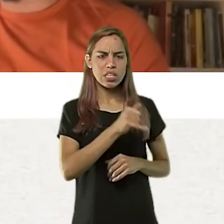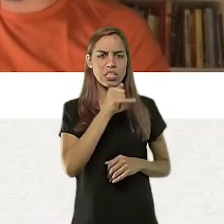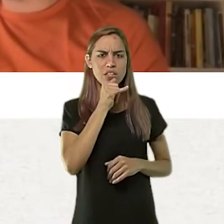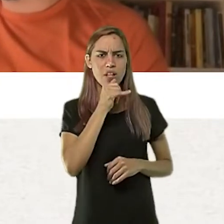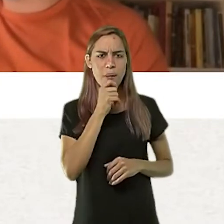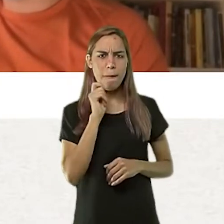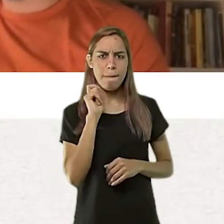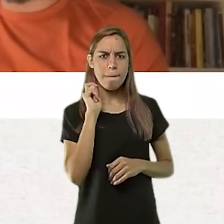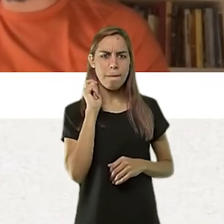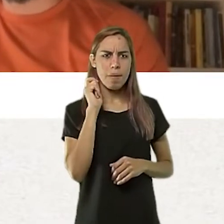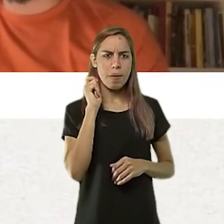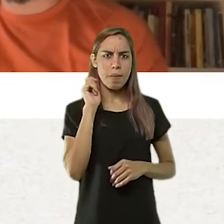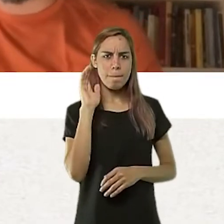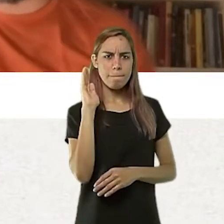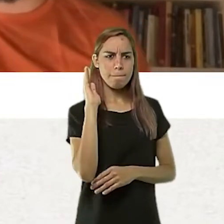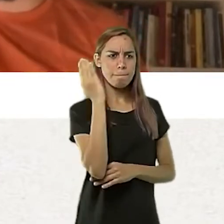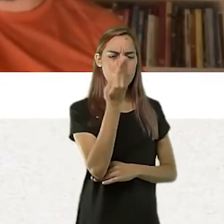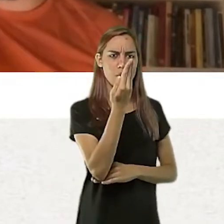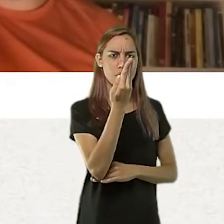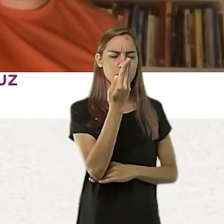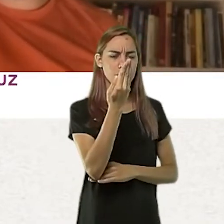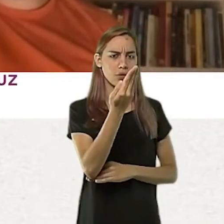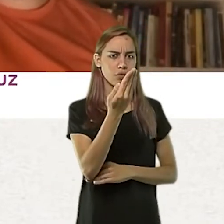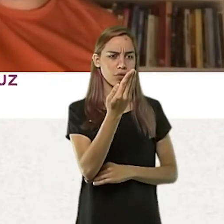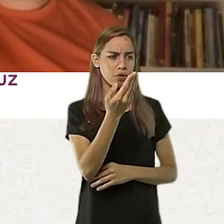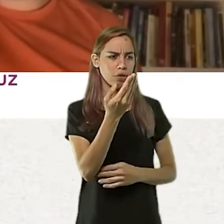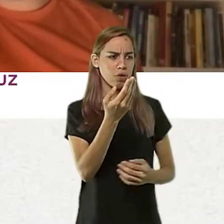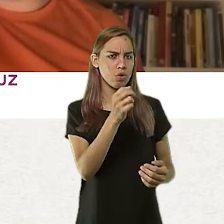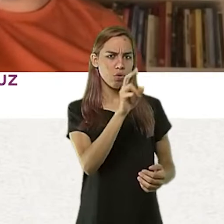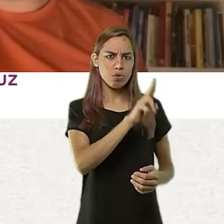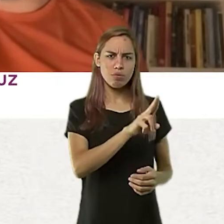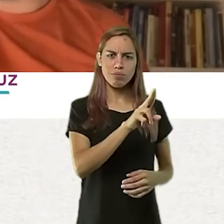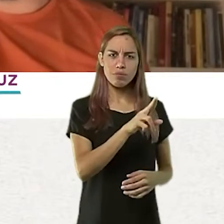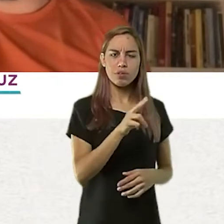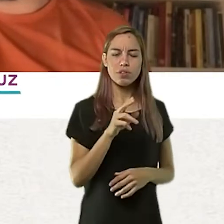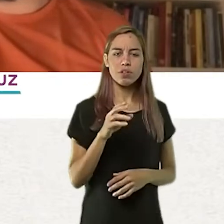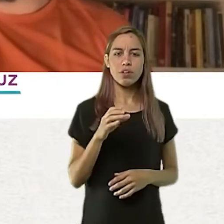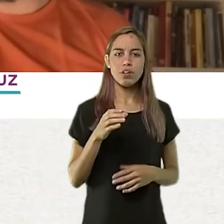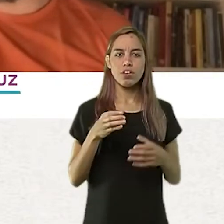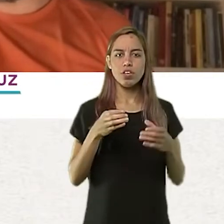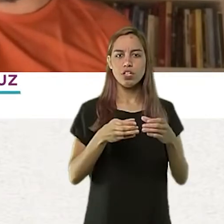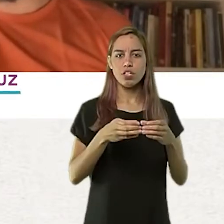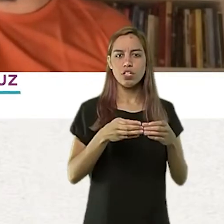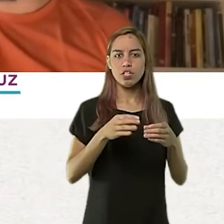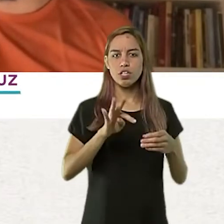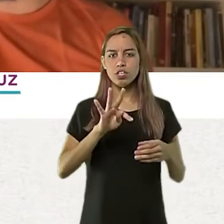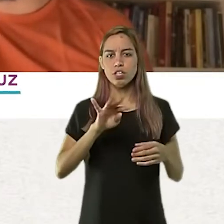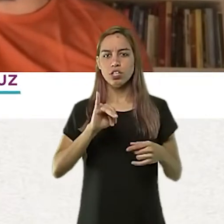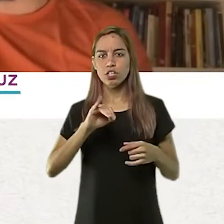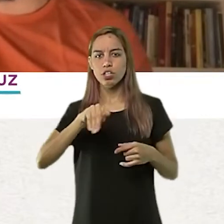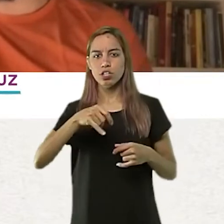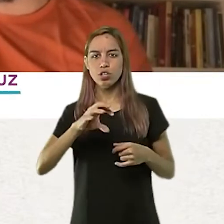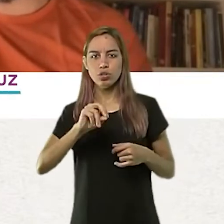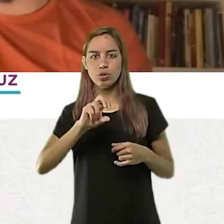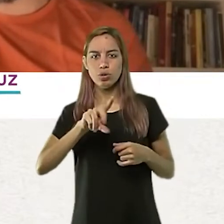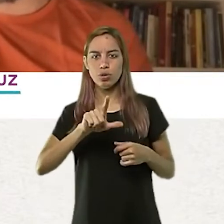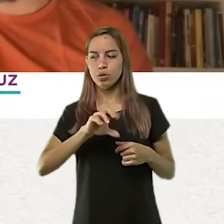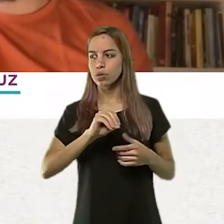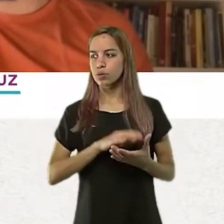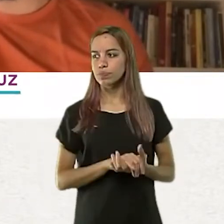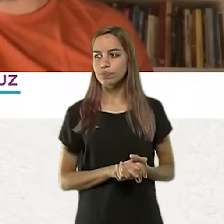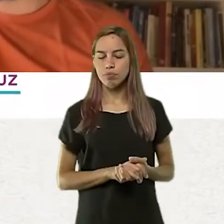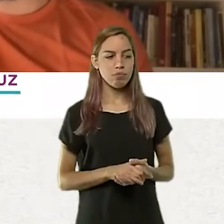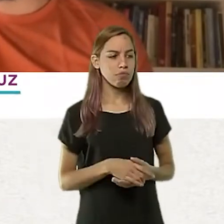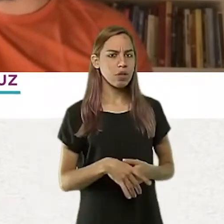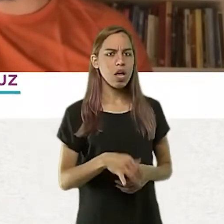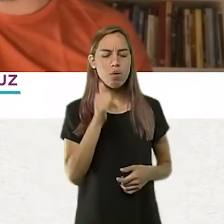que Pau para tijolo, não. Não, mudando de assunto, o que me conta um pouco, a moça está pedindo aqui um